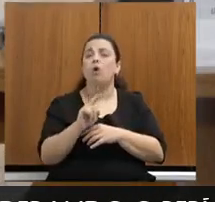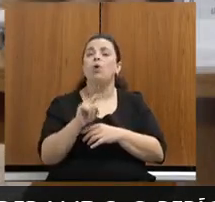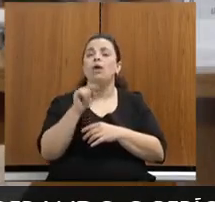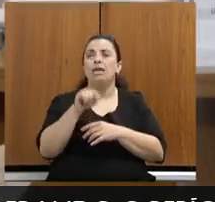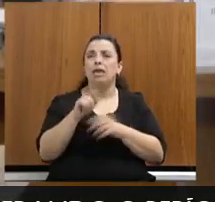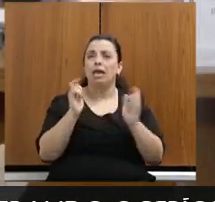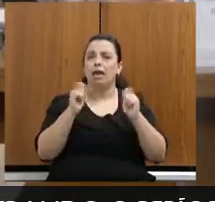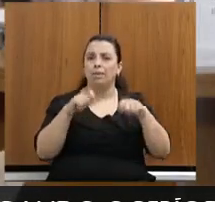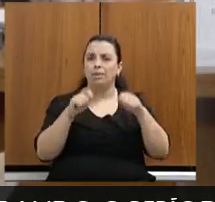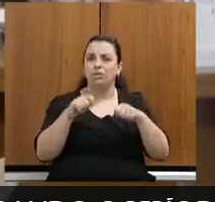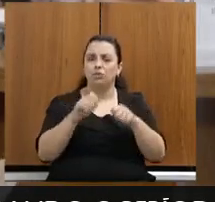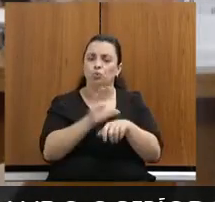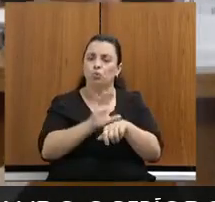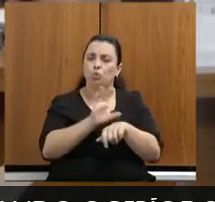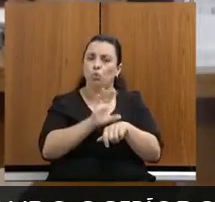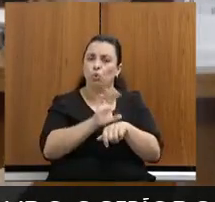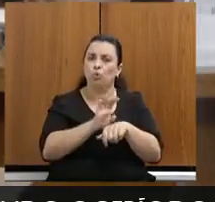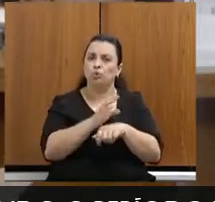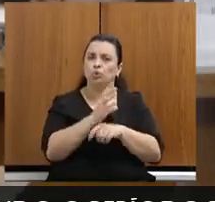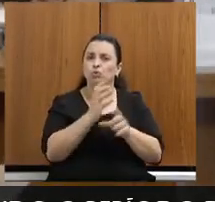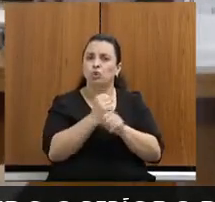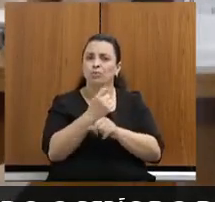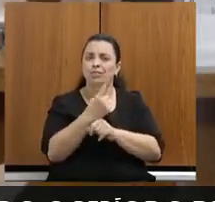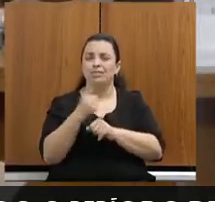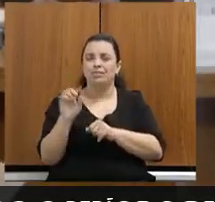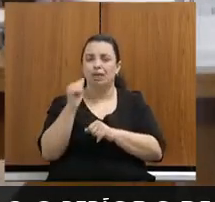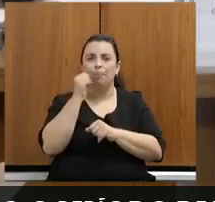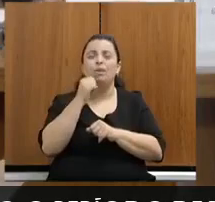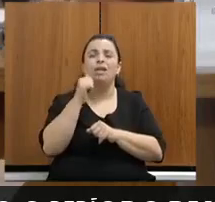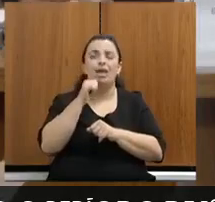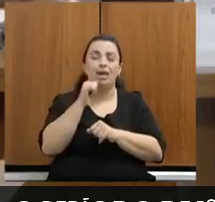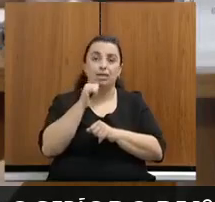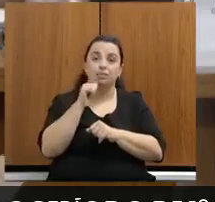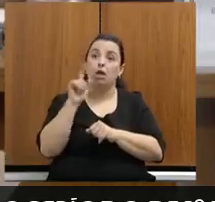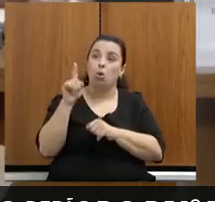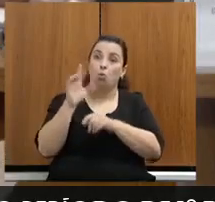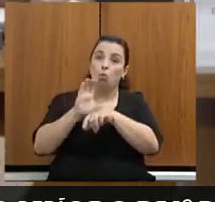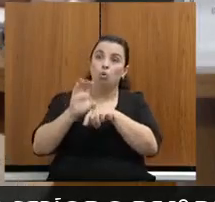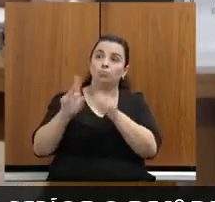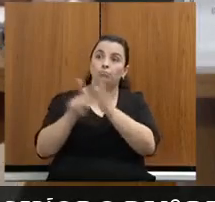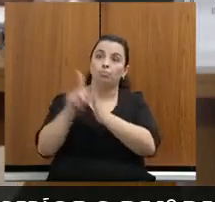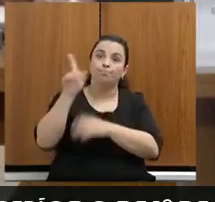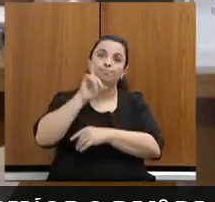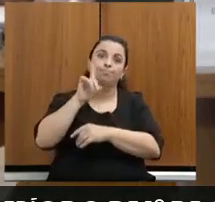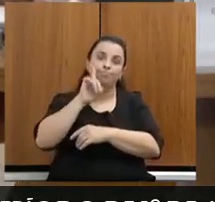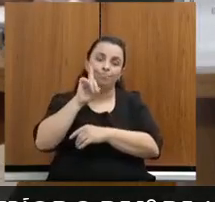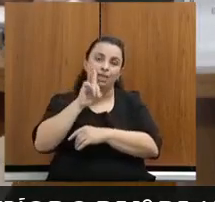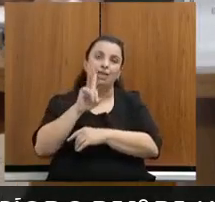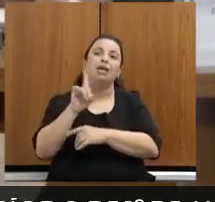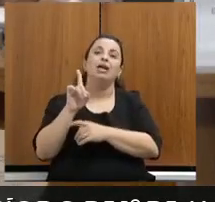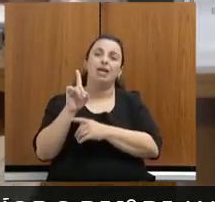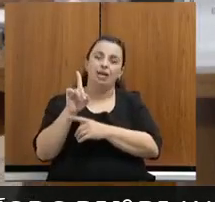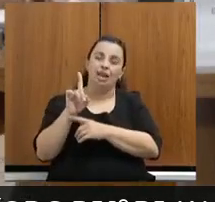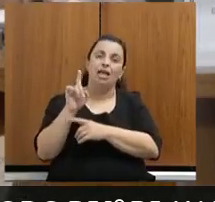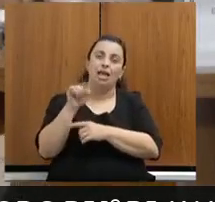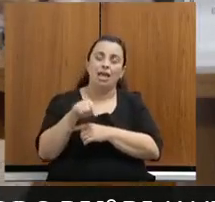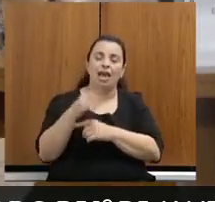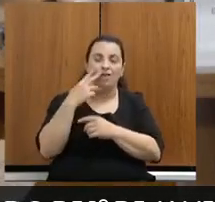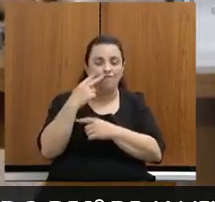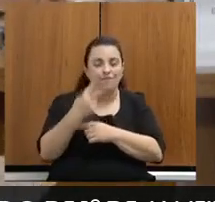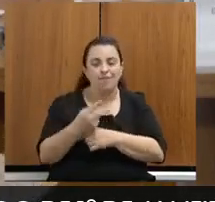sem sem sem mulheres capacitados pela Embaixada Americana foi um programa muito bonito tá vendo essas mulheres se se